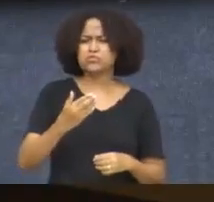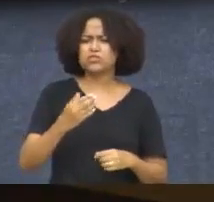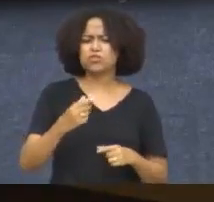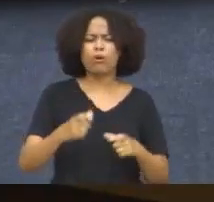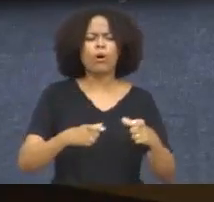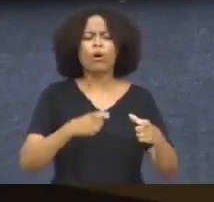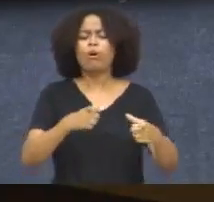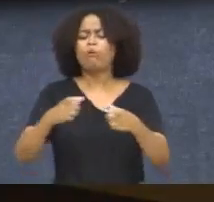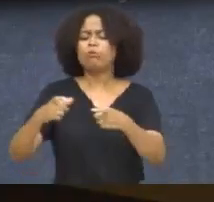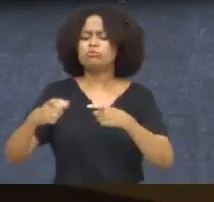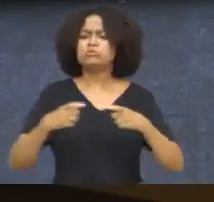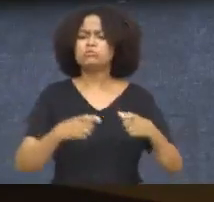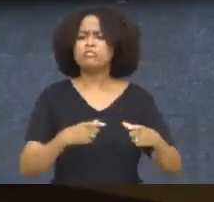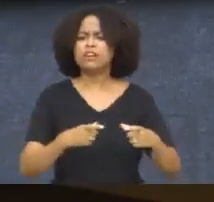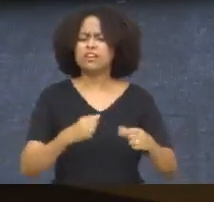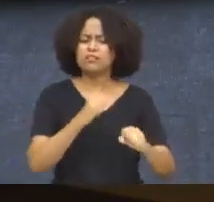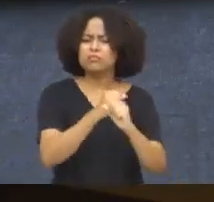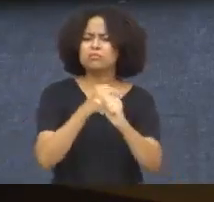da UPA da Pampulha,